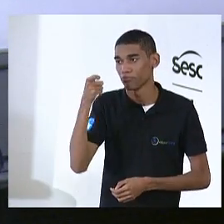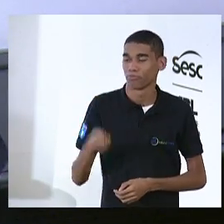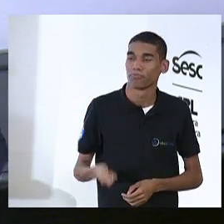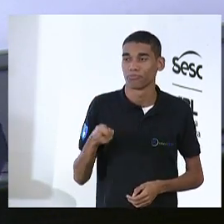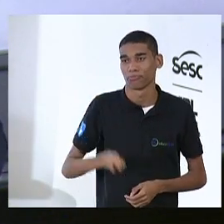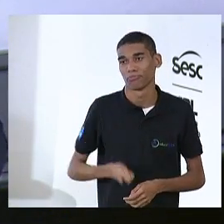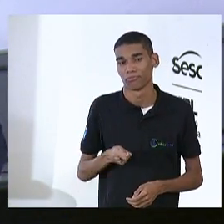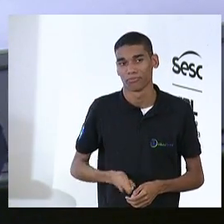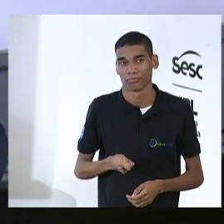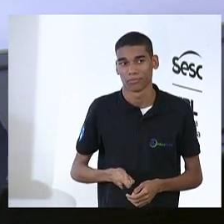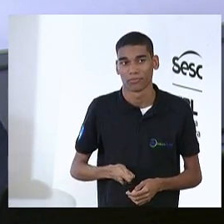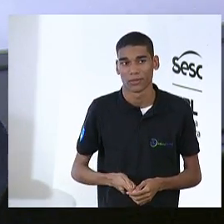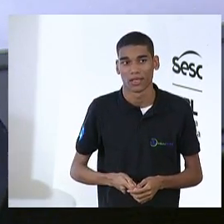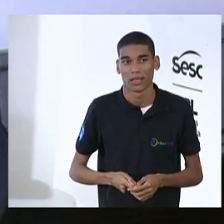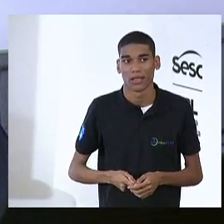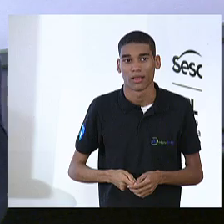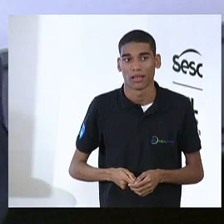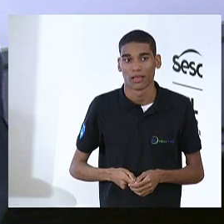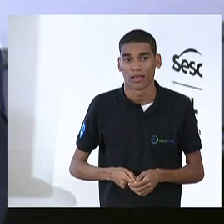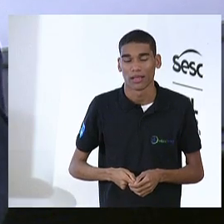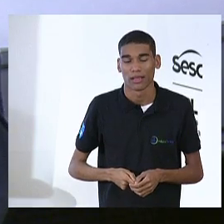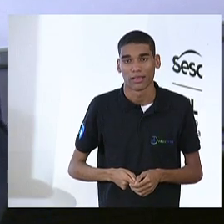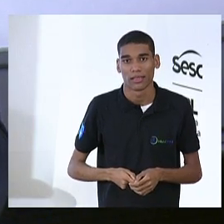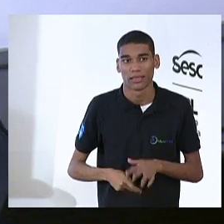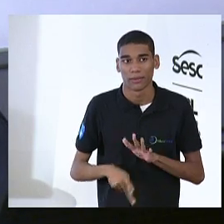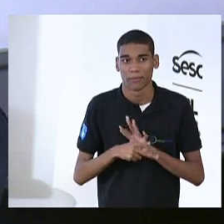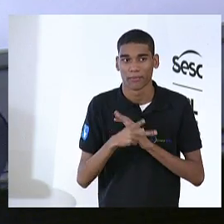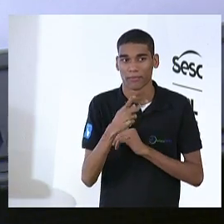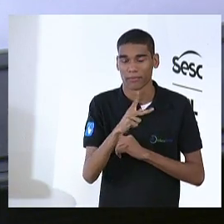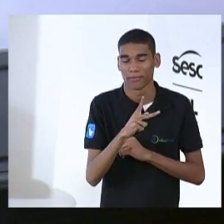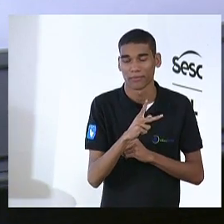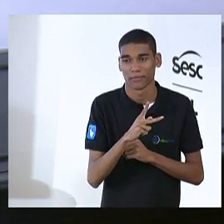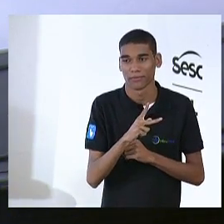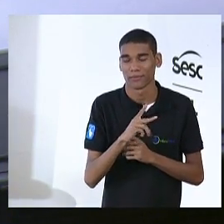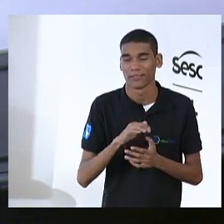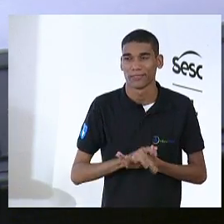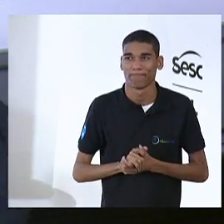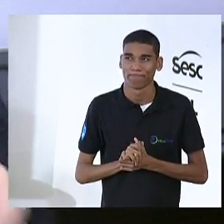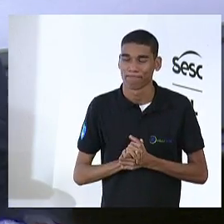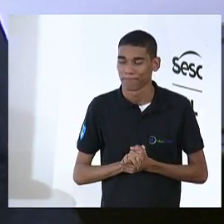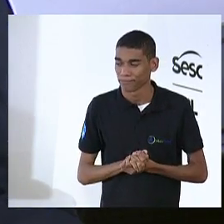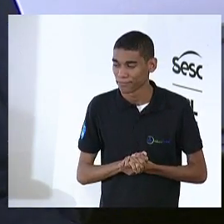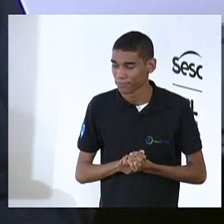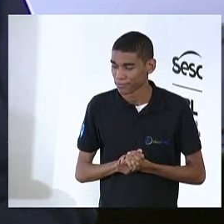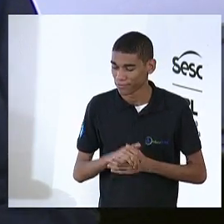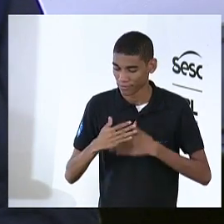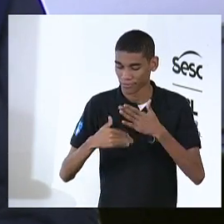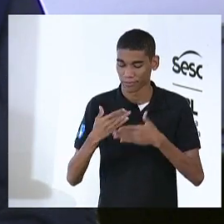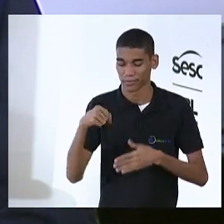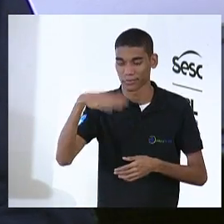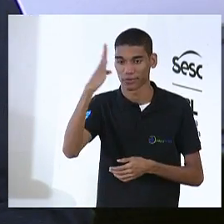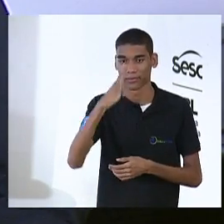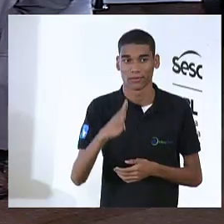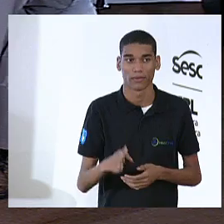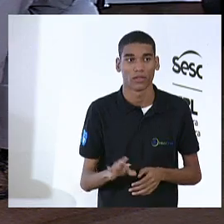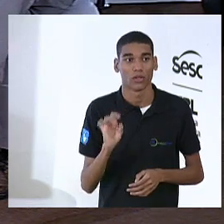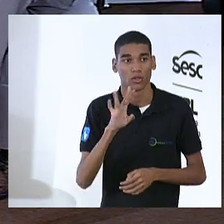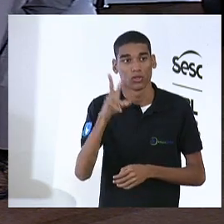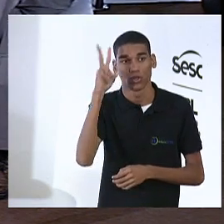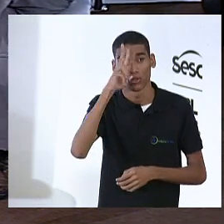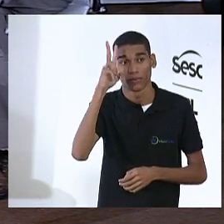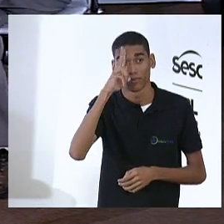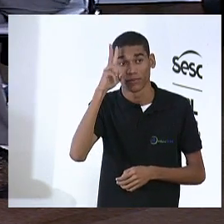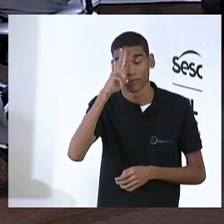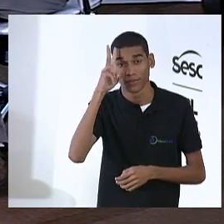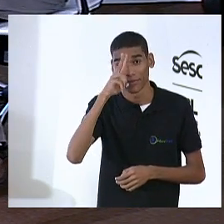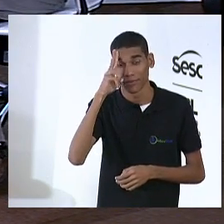é fruto dessas tensões que chamada longa duração na nossa república. Só para lembrar, a primeira